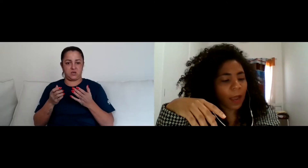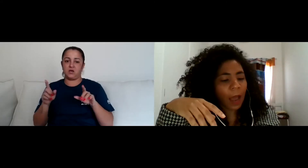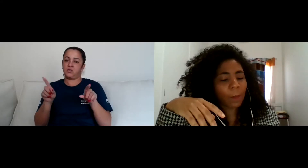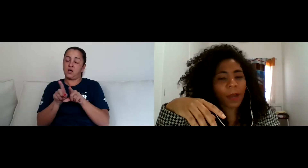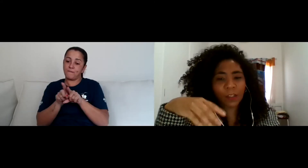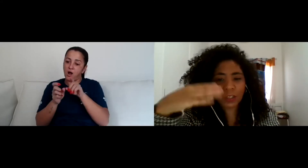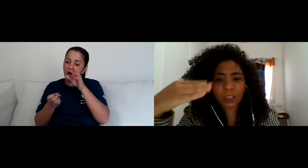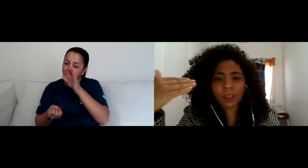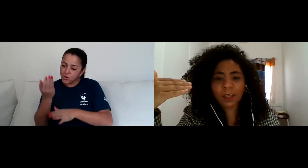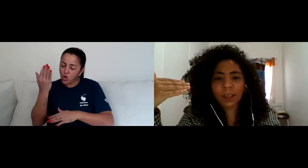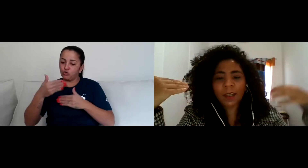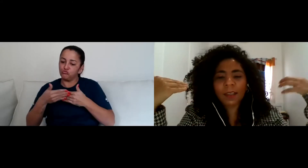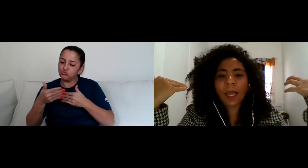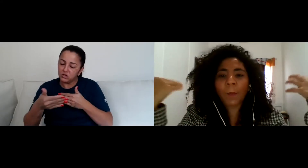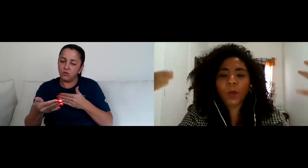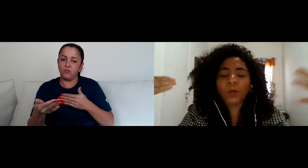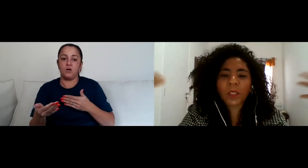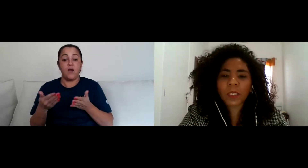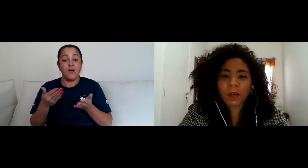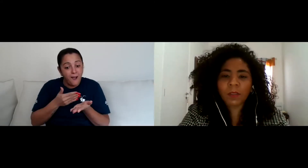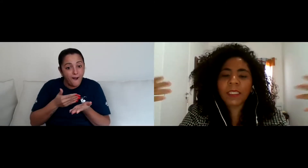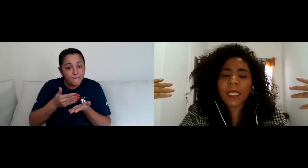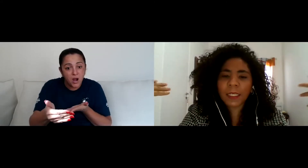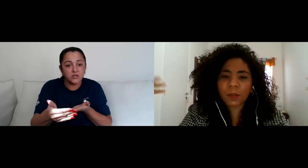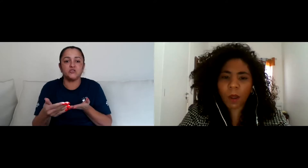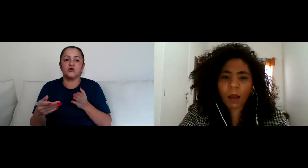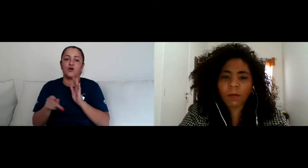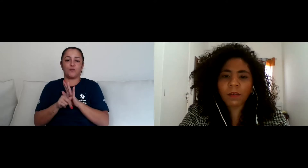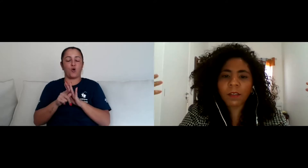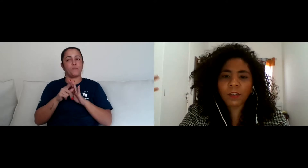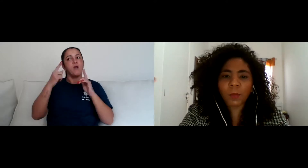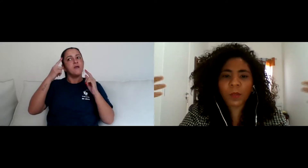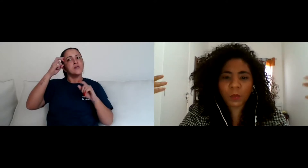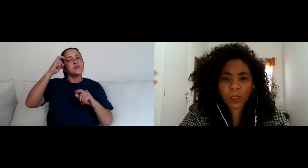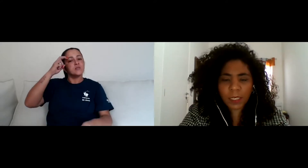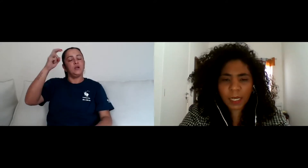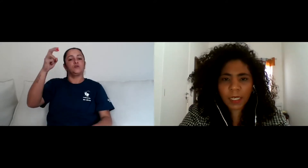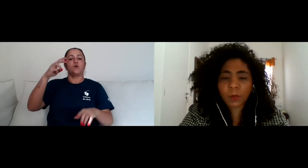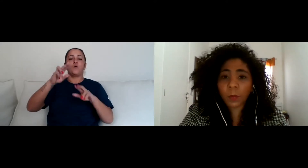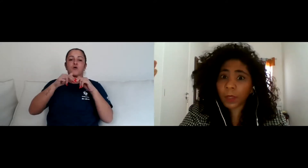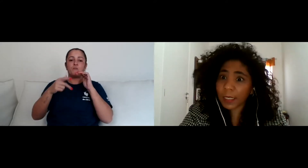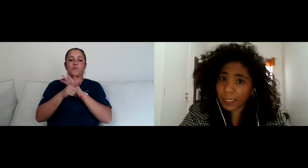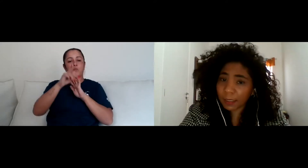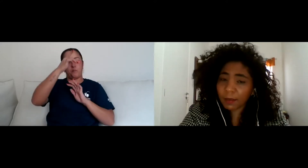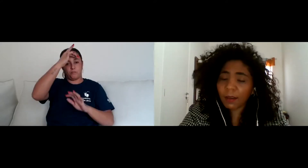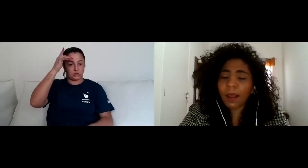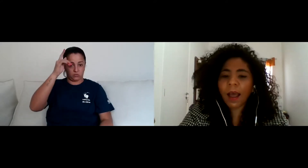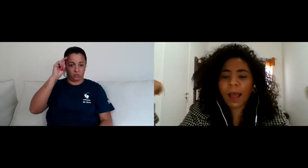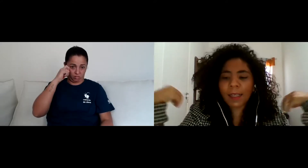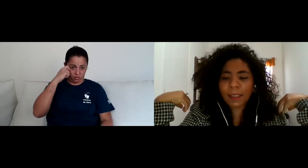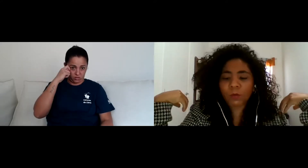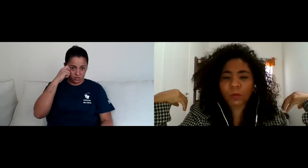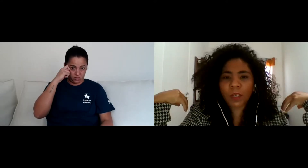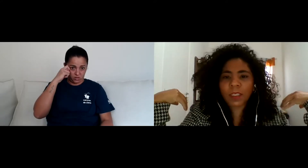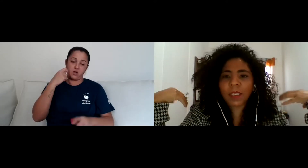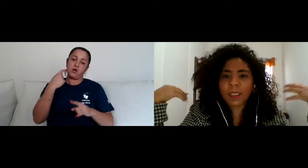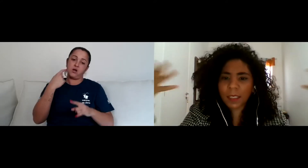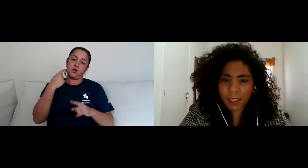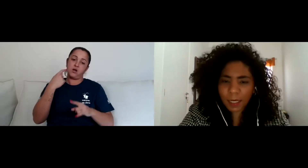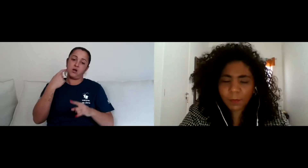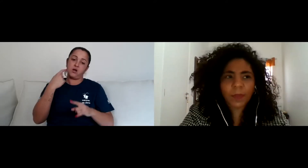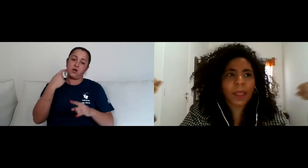produção a partir da produção intelectual de pessoas negras. Porque, sim, as